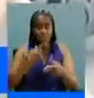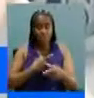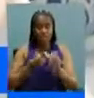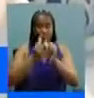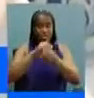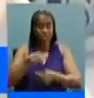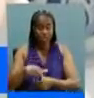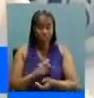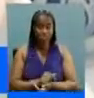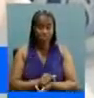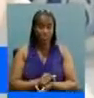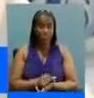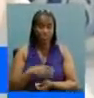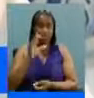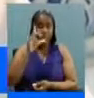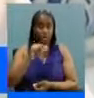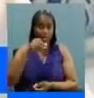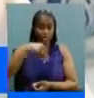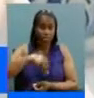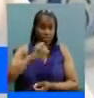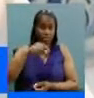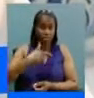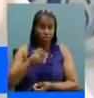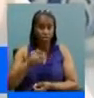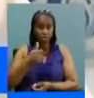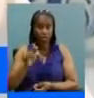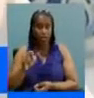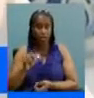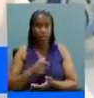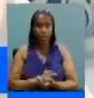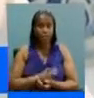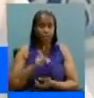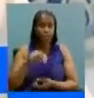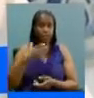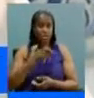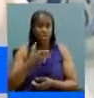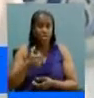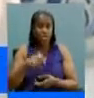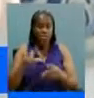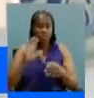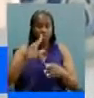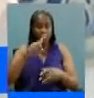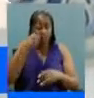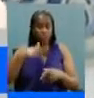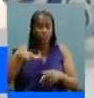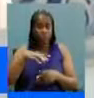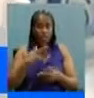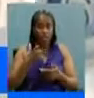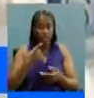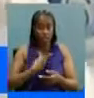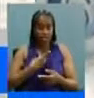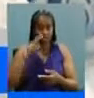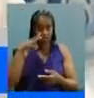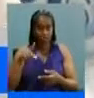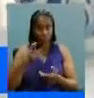Belém. Ponta Belém foi, na 75, um bairro que foi o primeiro bairro a ser considerado zona libertada,